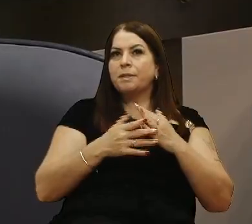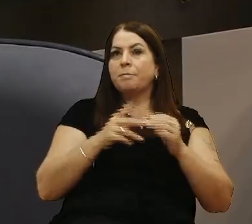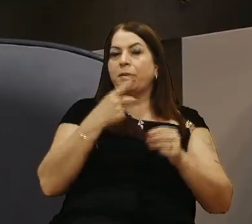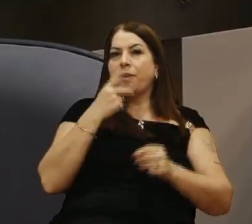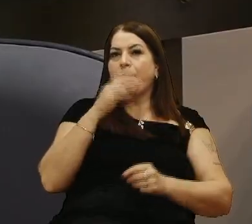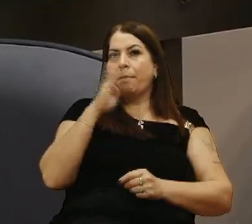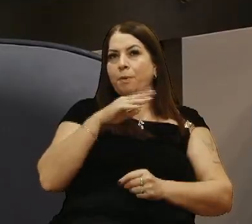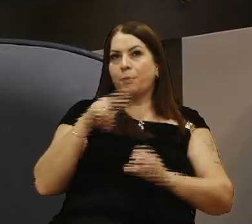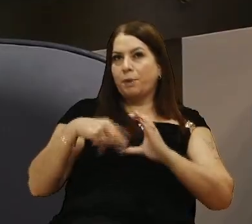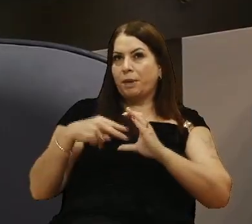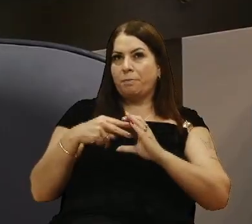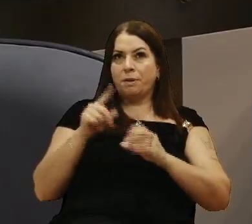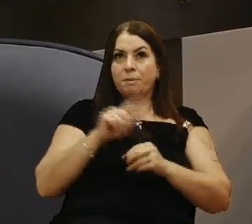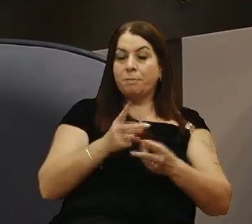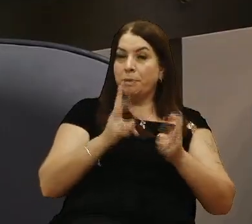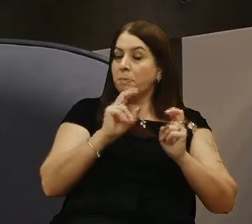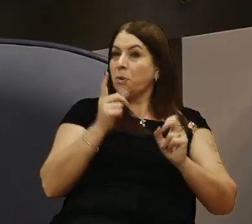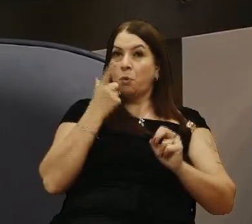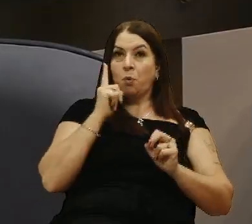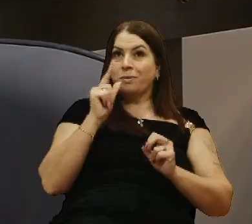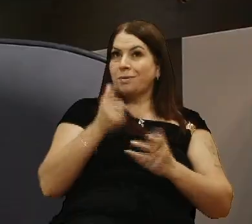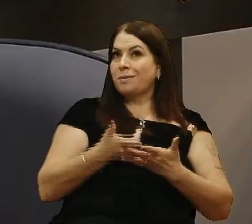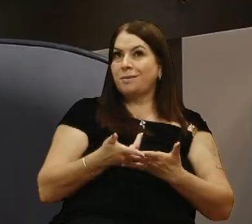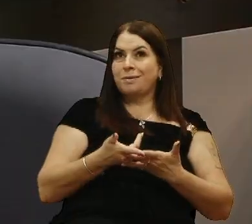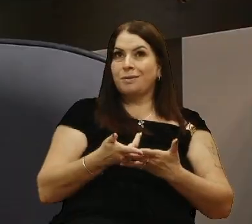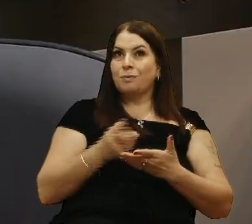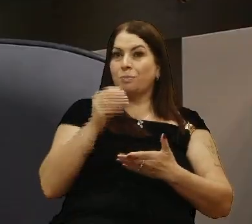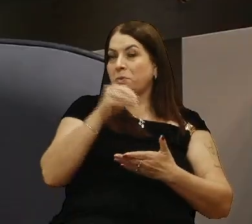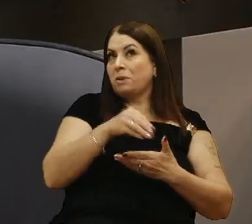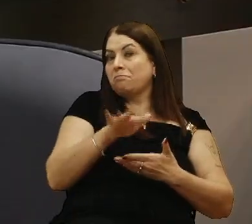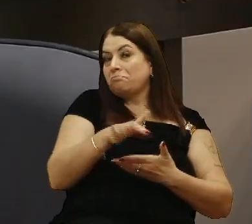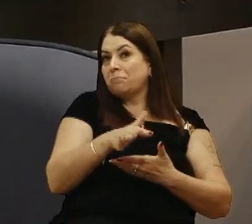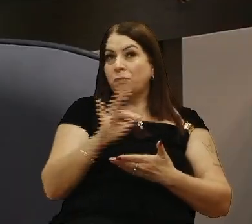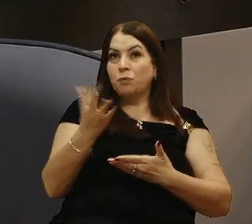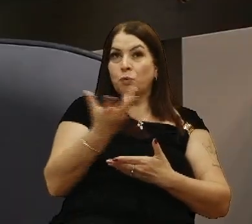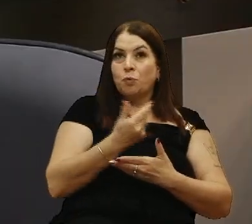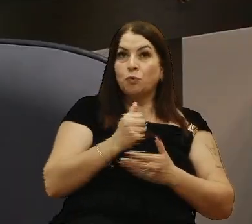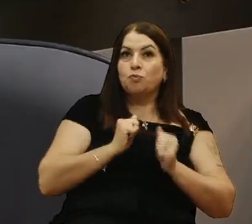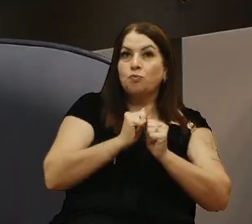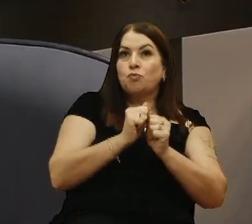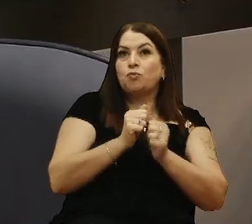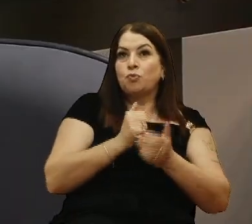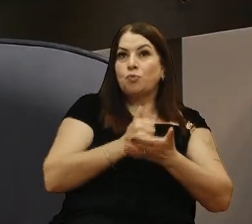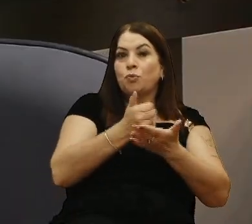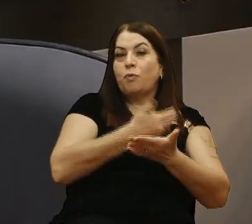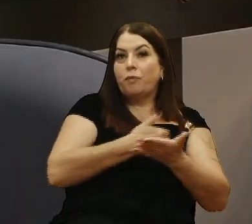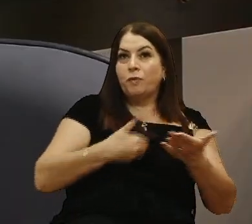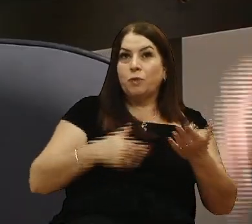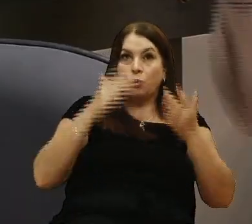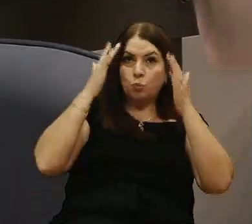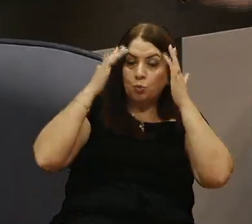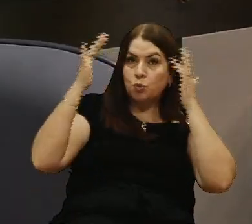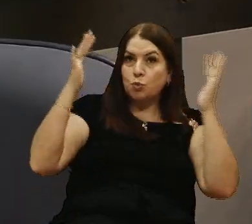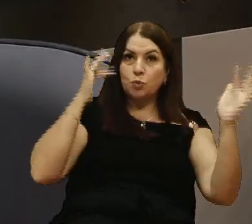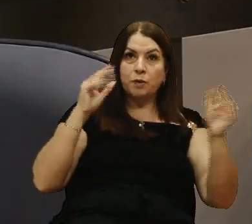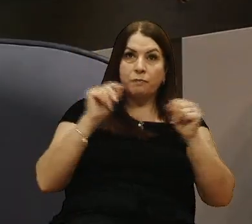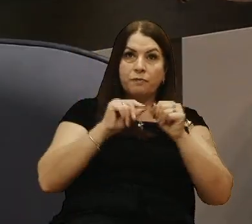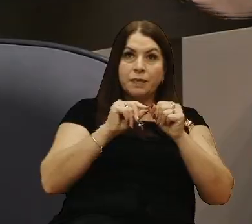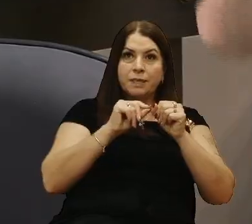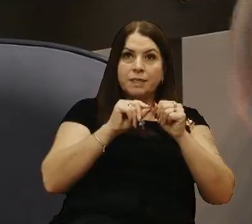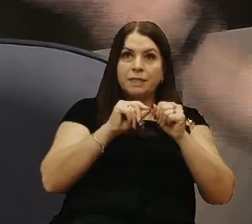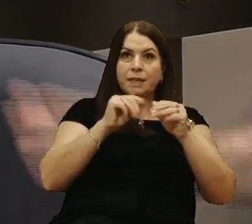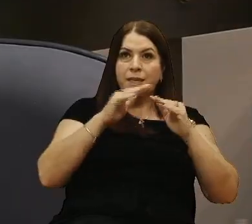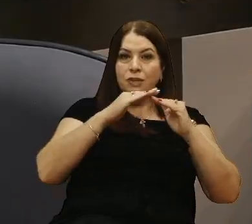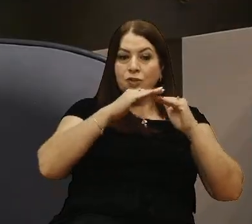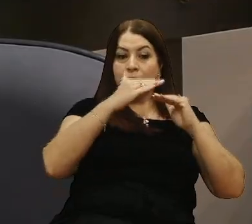Vereadores, porque notaram que não conseguiram botar talvez todo mundo ali ao lado deles no governo. O sonho deles é fazer um puxado, eu